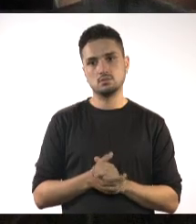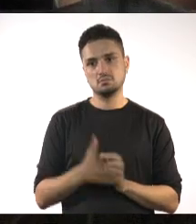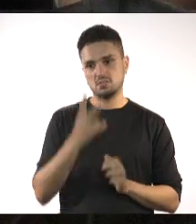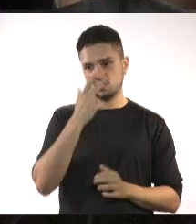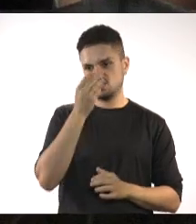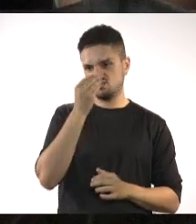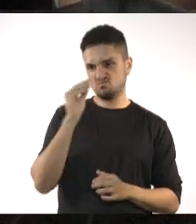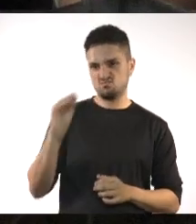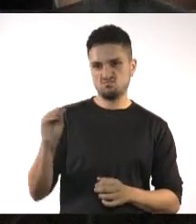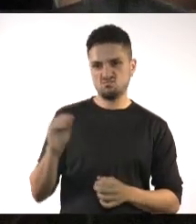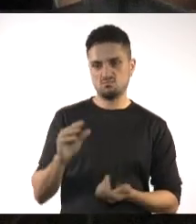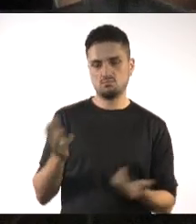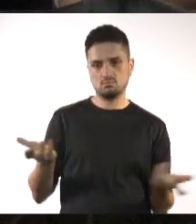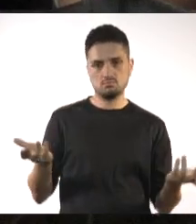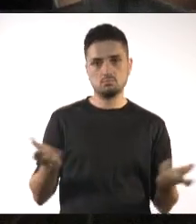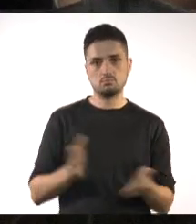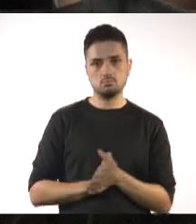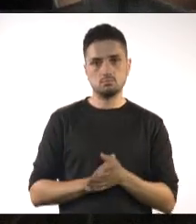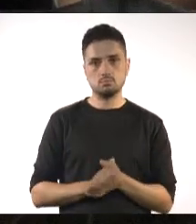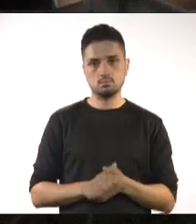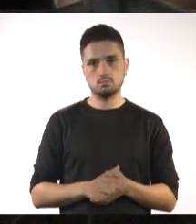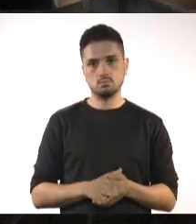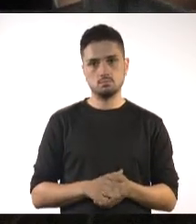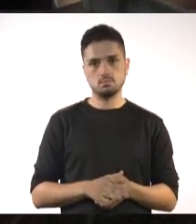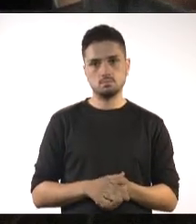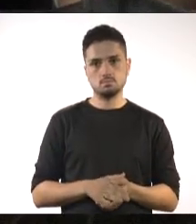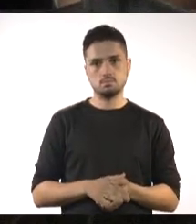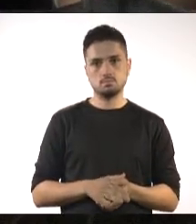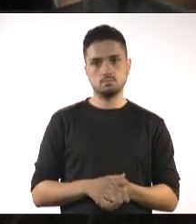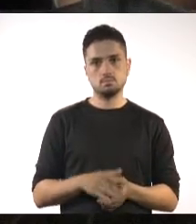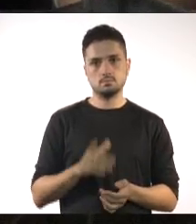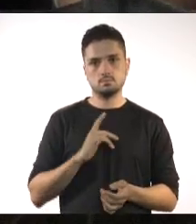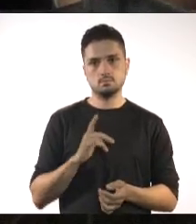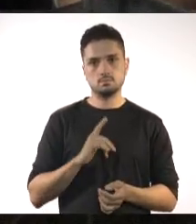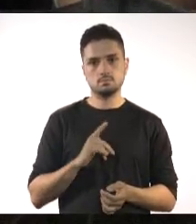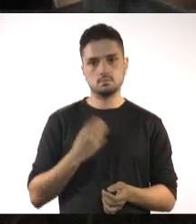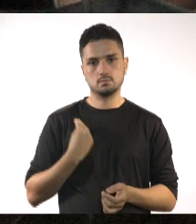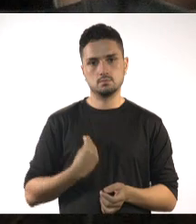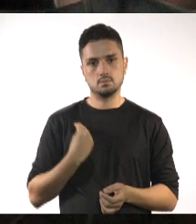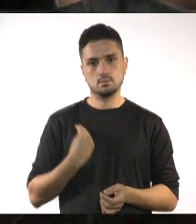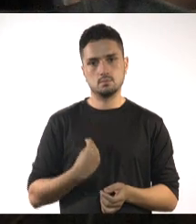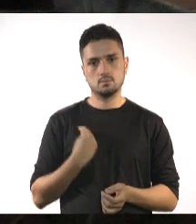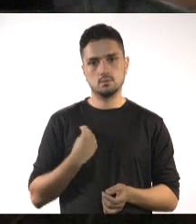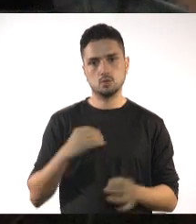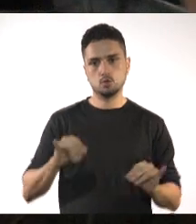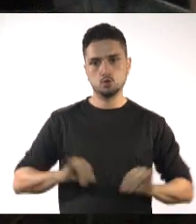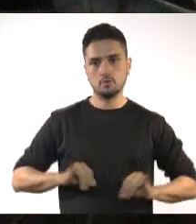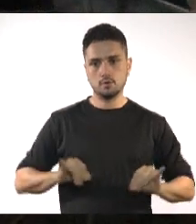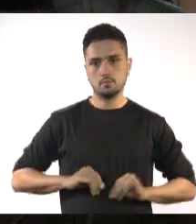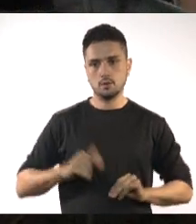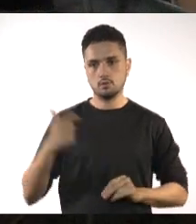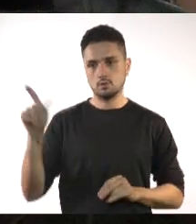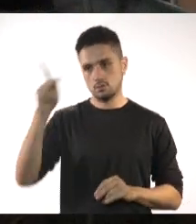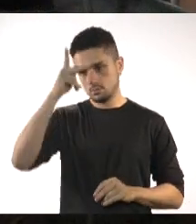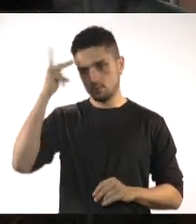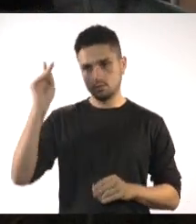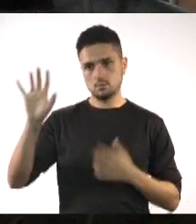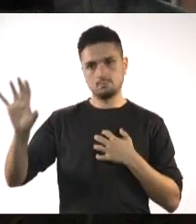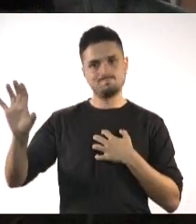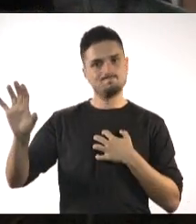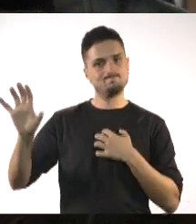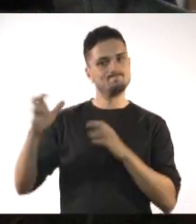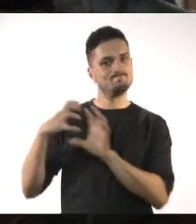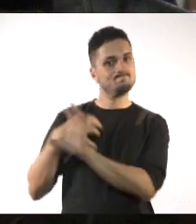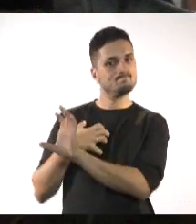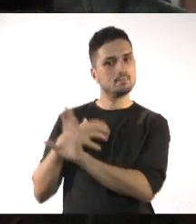né? E se obscurece da presença, do sofrimento do outro, né? E às vezes